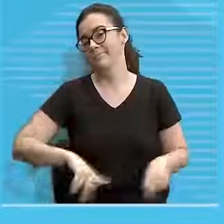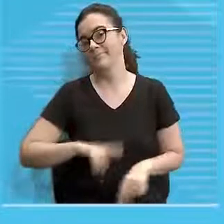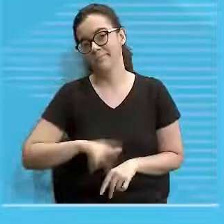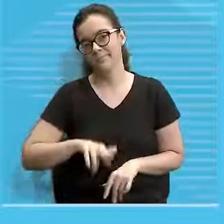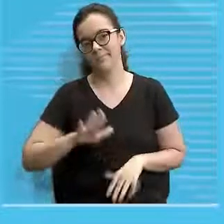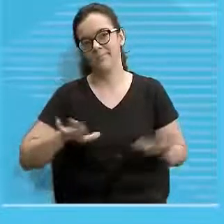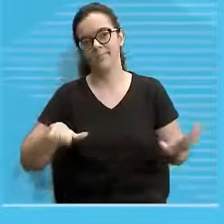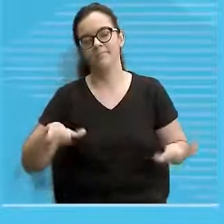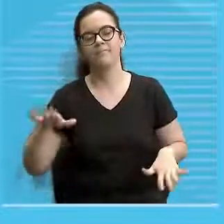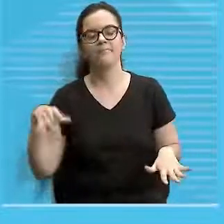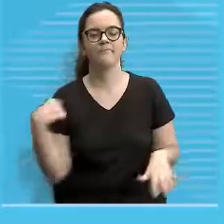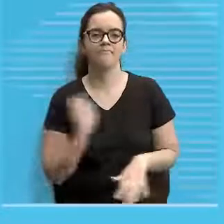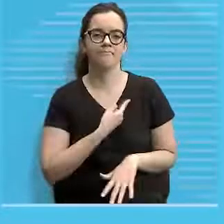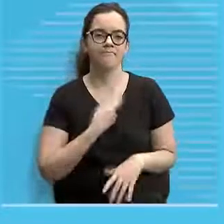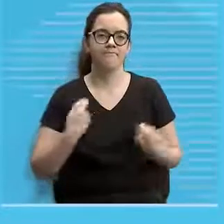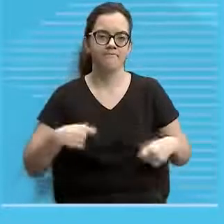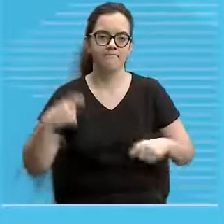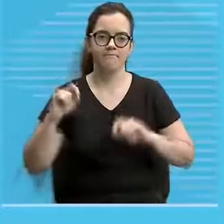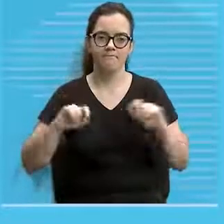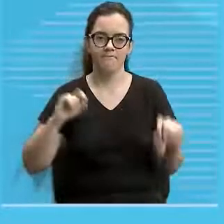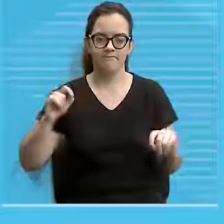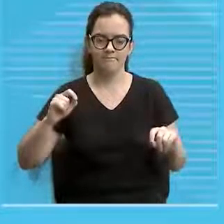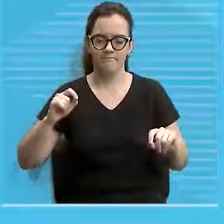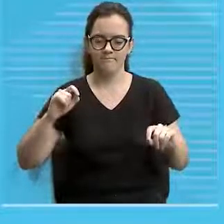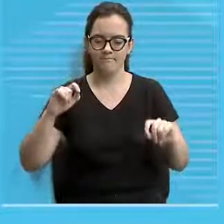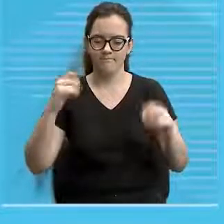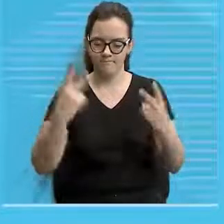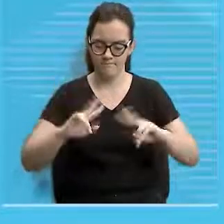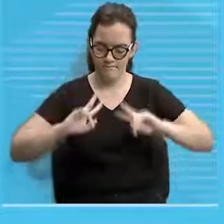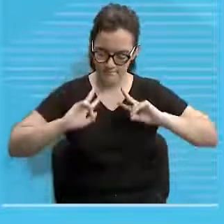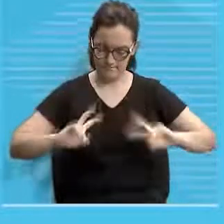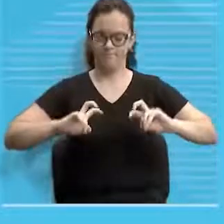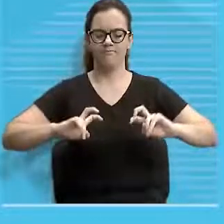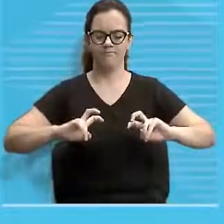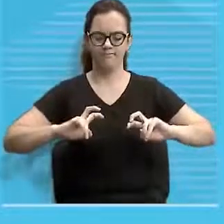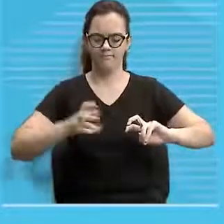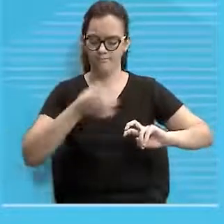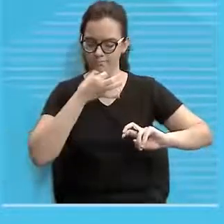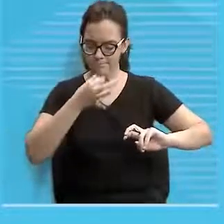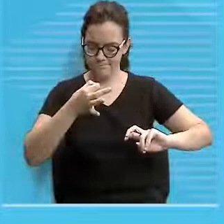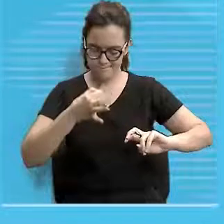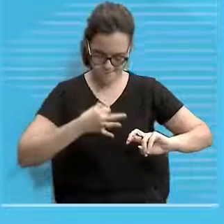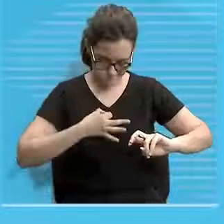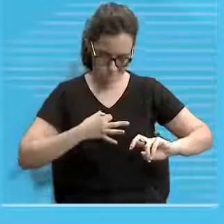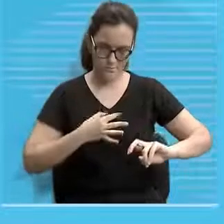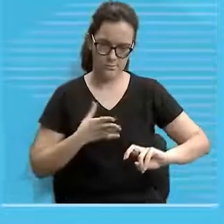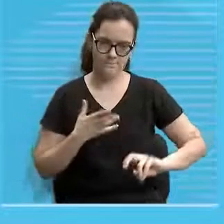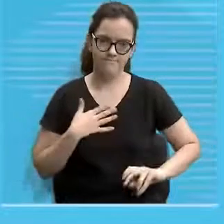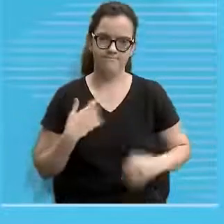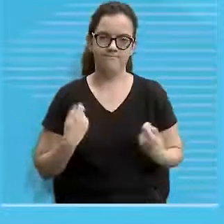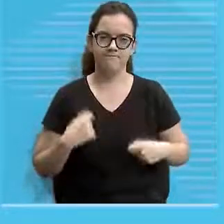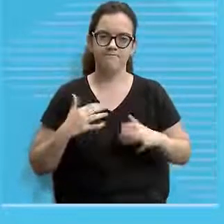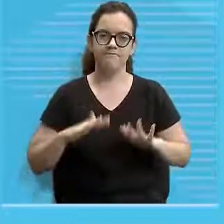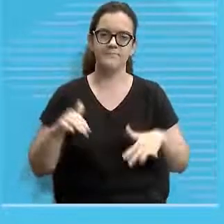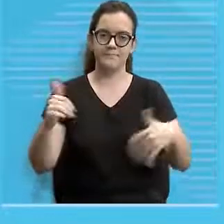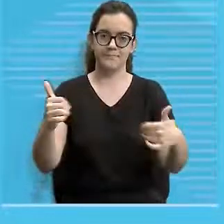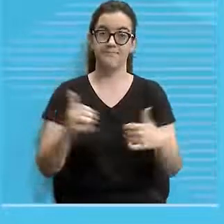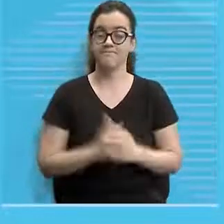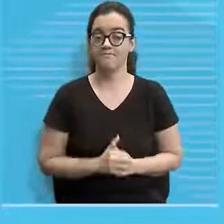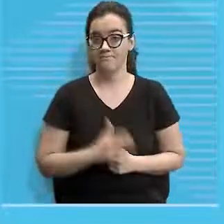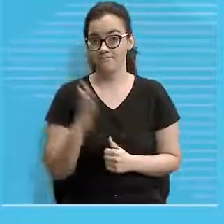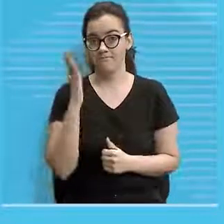precisa justamente, né, fazer essa autocrítica, realmente entender o teu comportamento, certo?